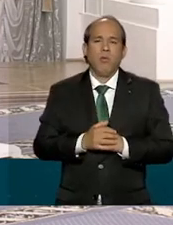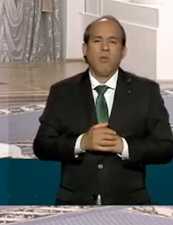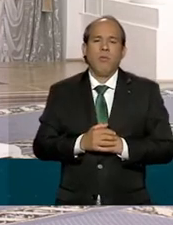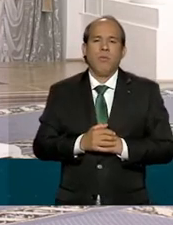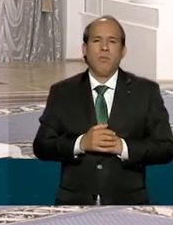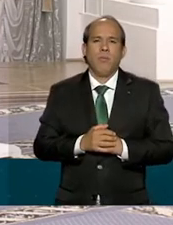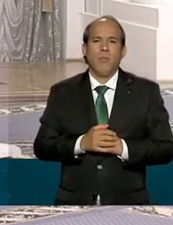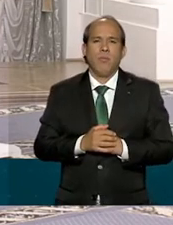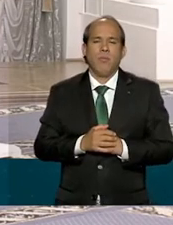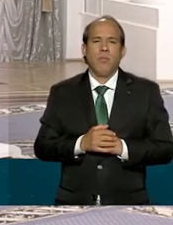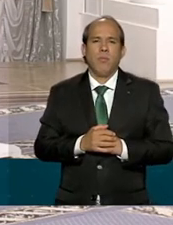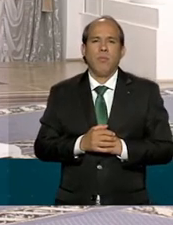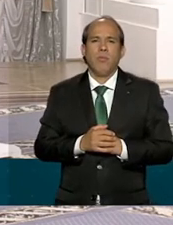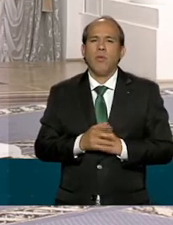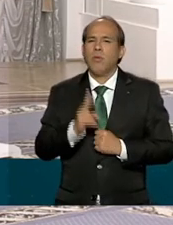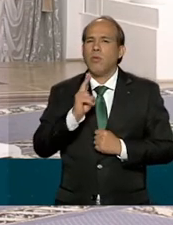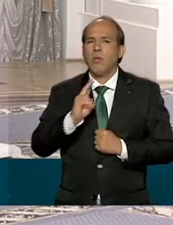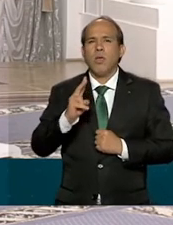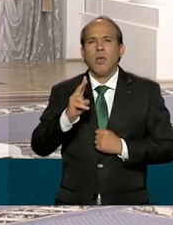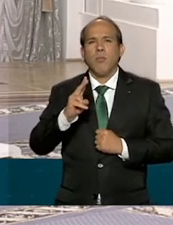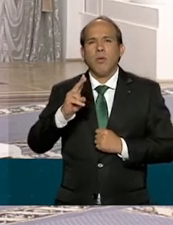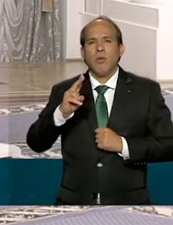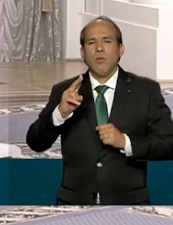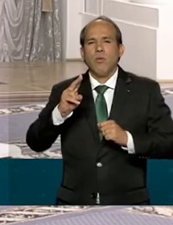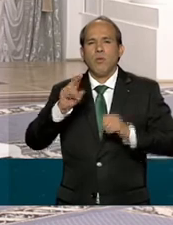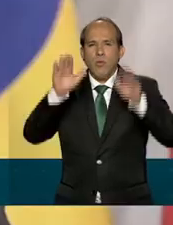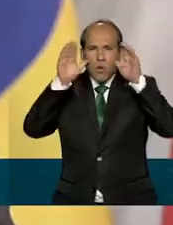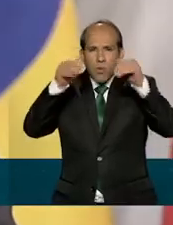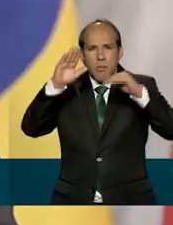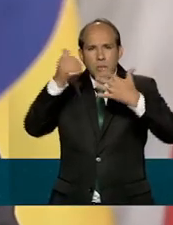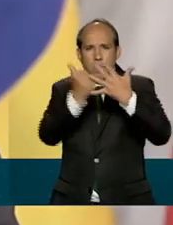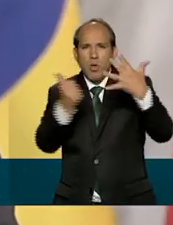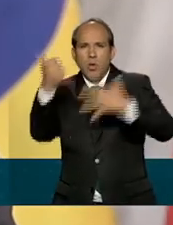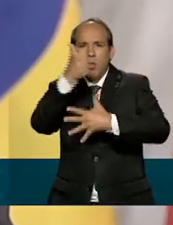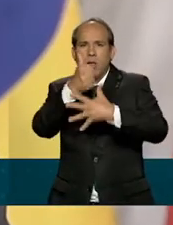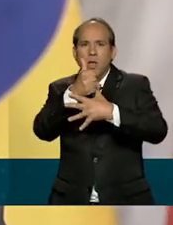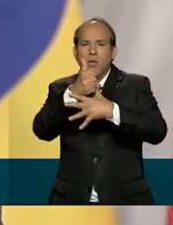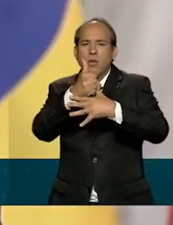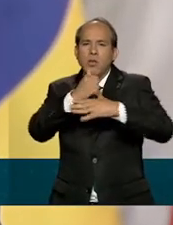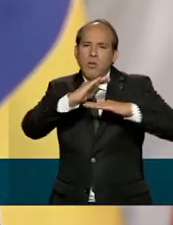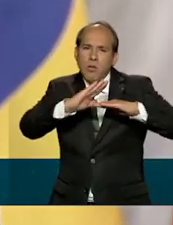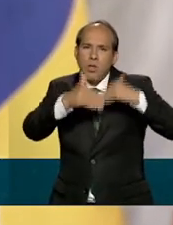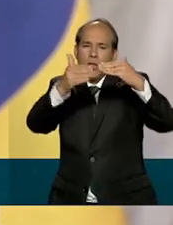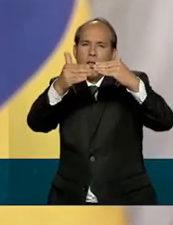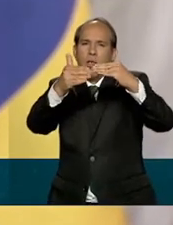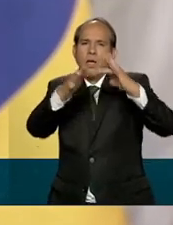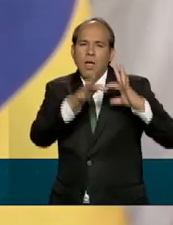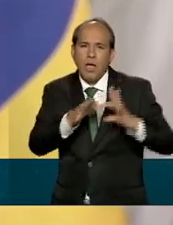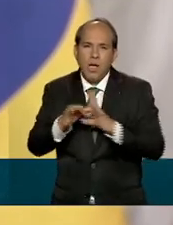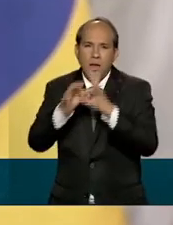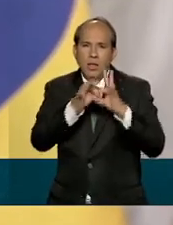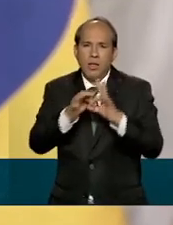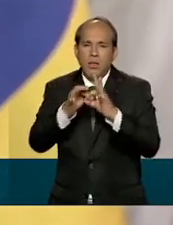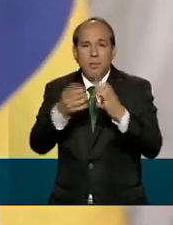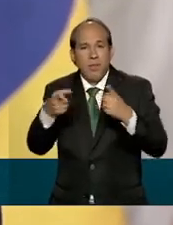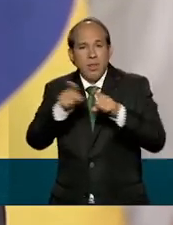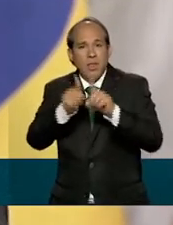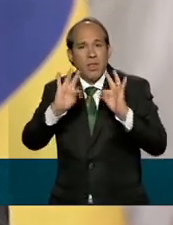atribuímos elevada prioridade à dinamização da aliança tecnológica entre Brasil e